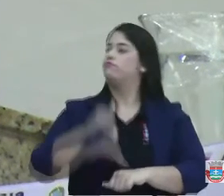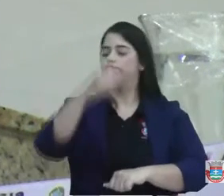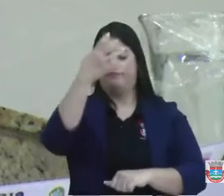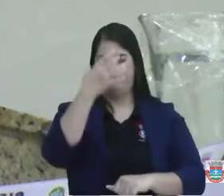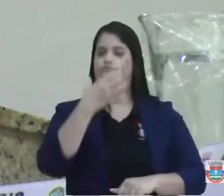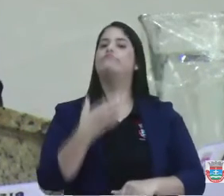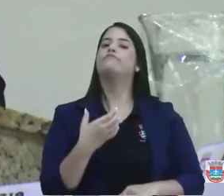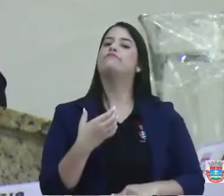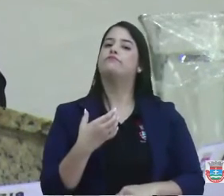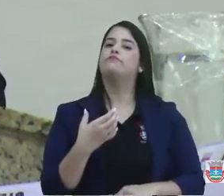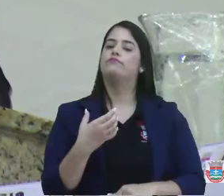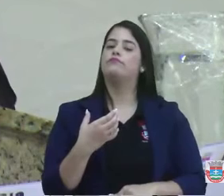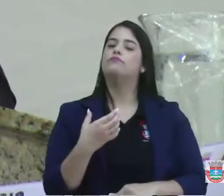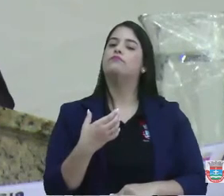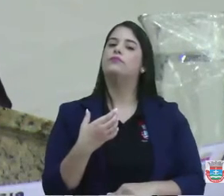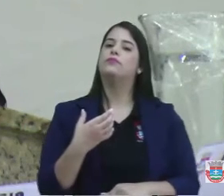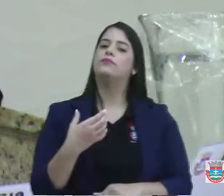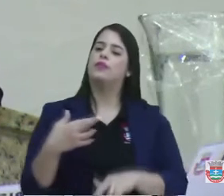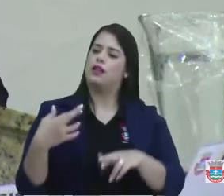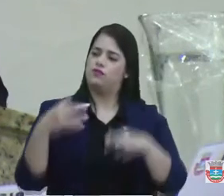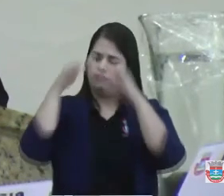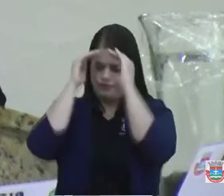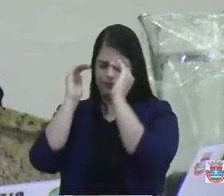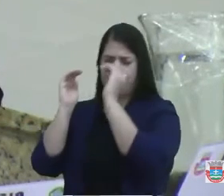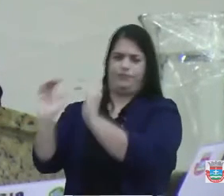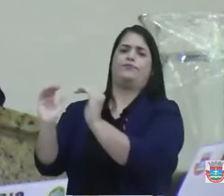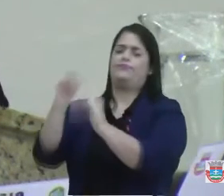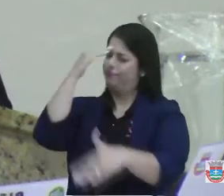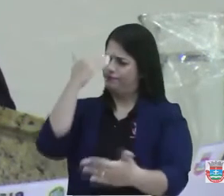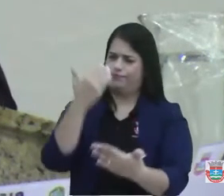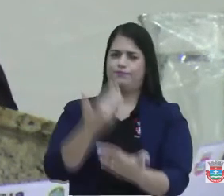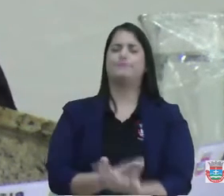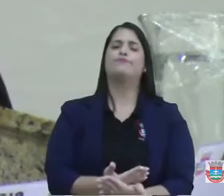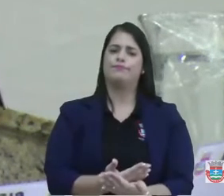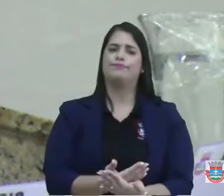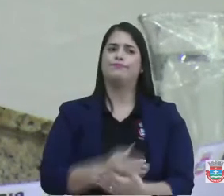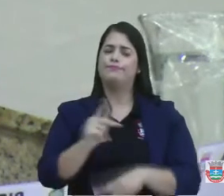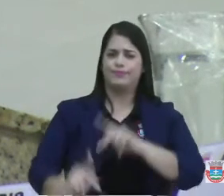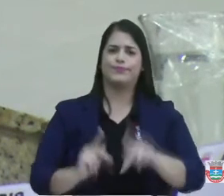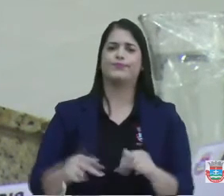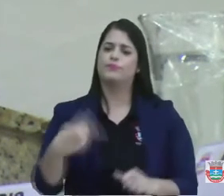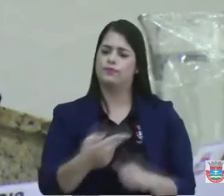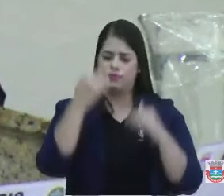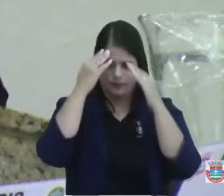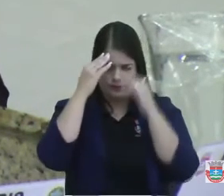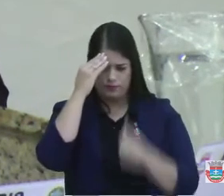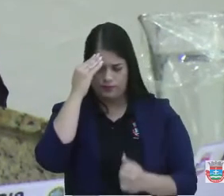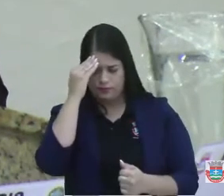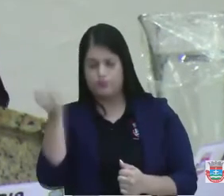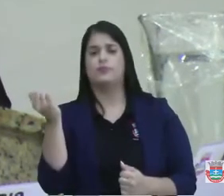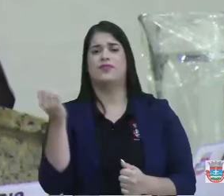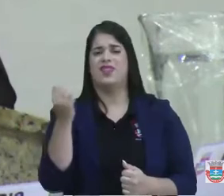seriedade como e com mais respeito e confiança de cada um porque a gente sabe que não é fácil